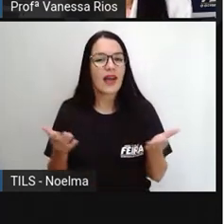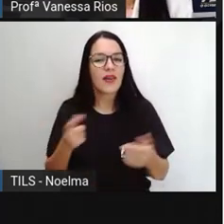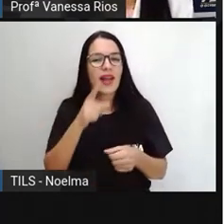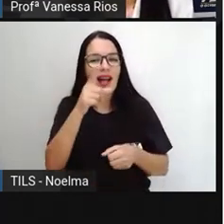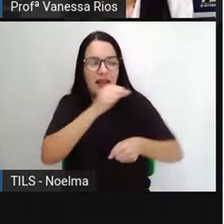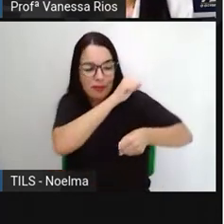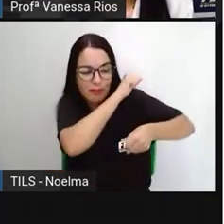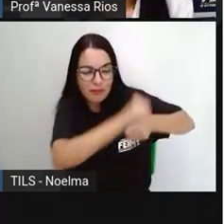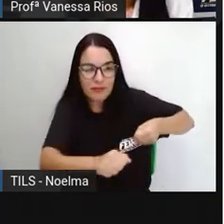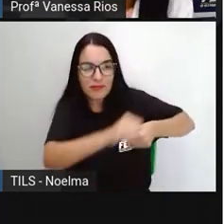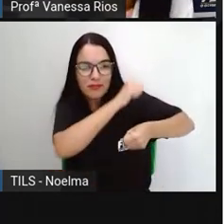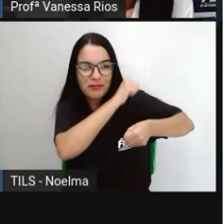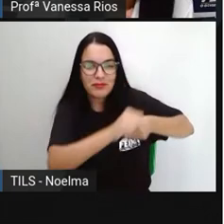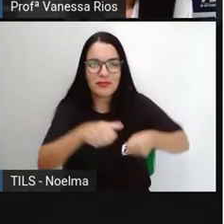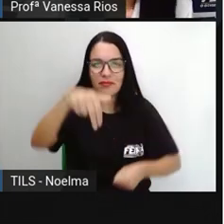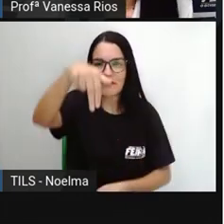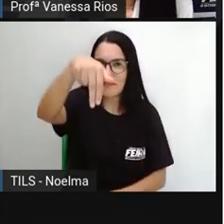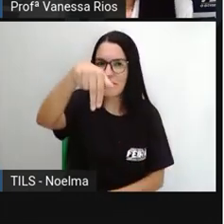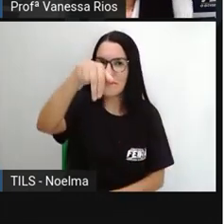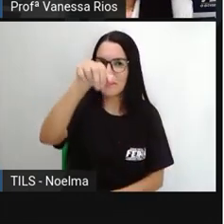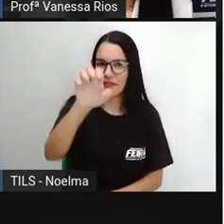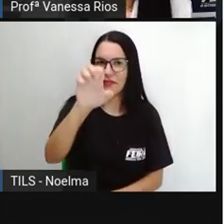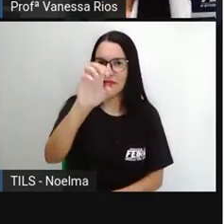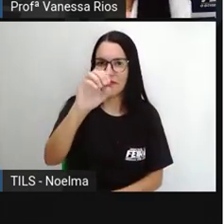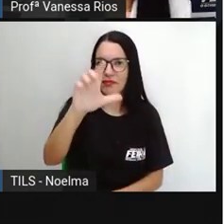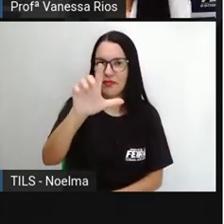no período Neolítico.